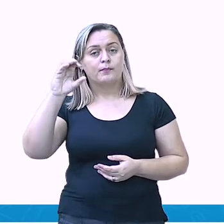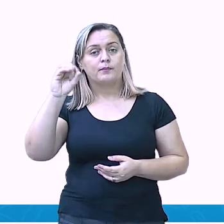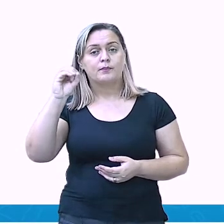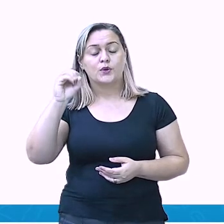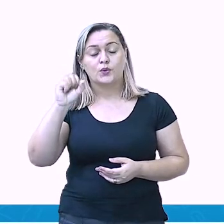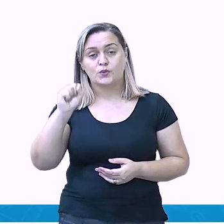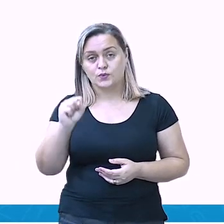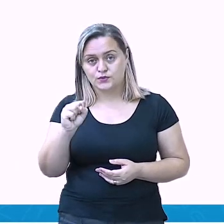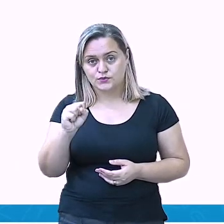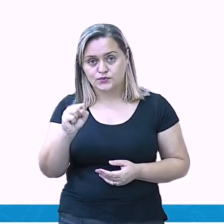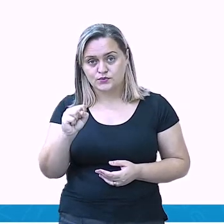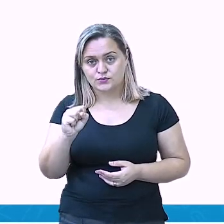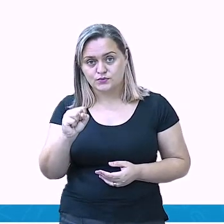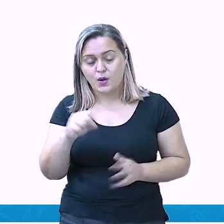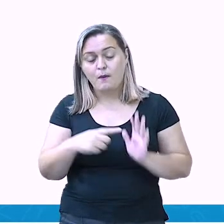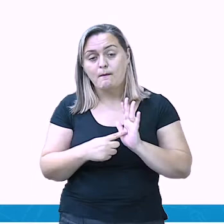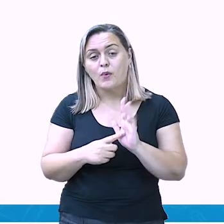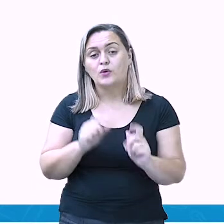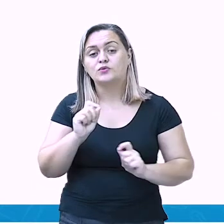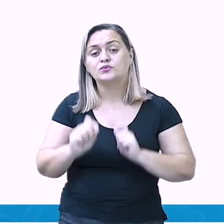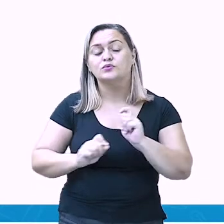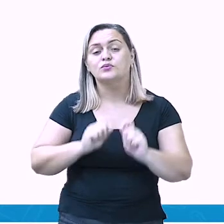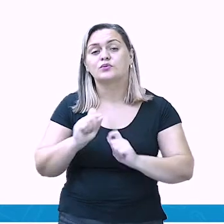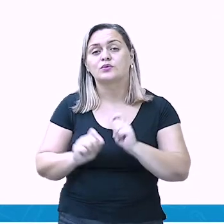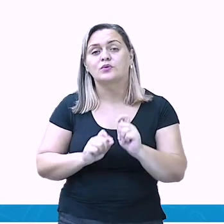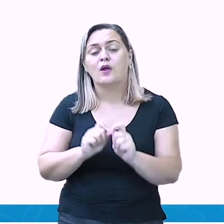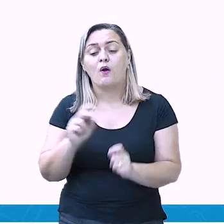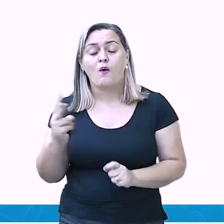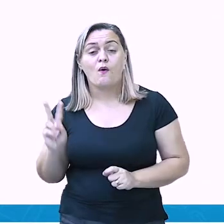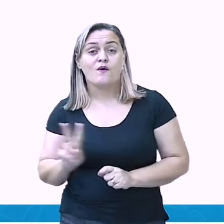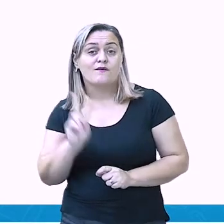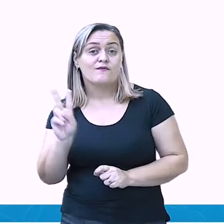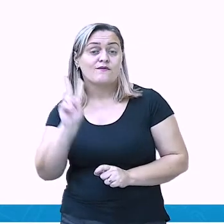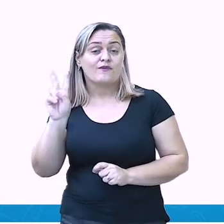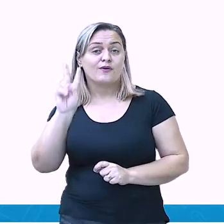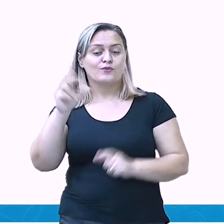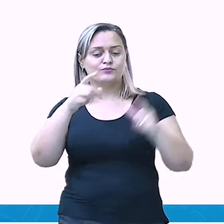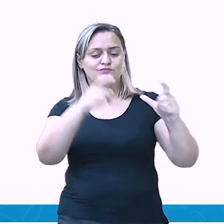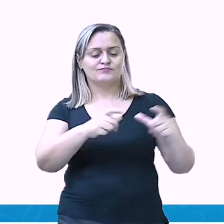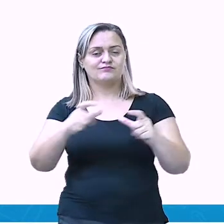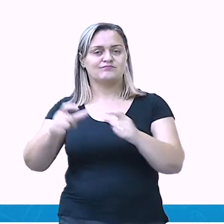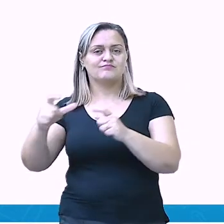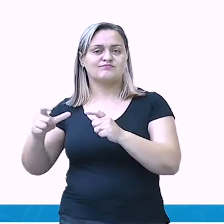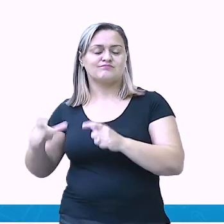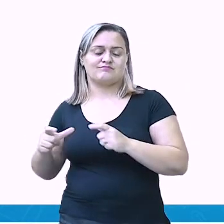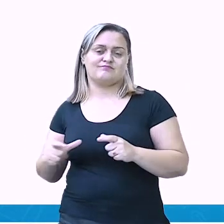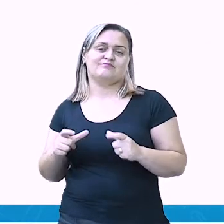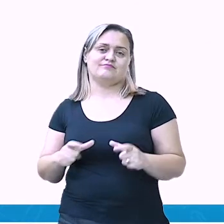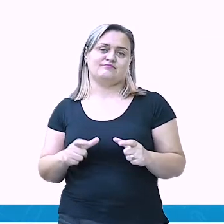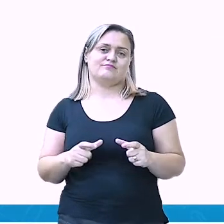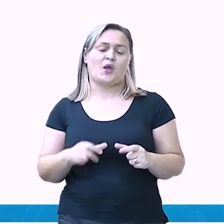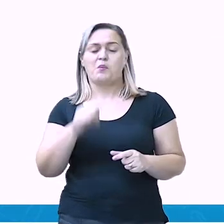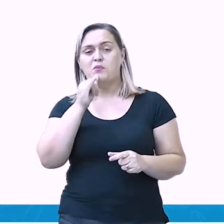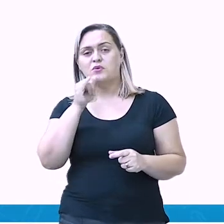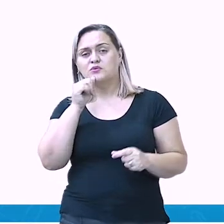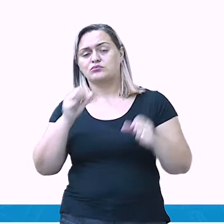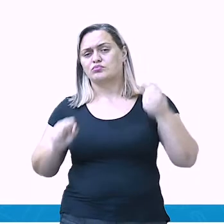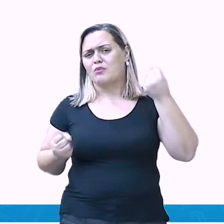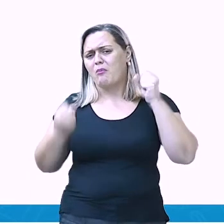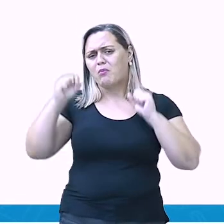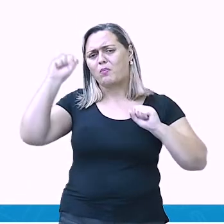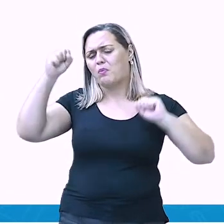uma determinada área, como a localização de recursos minerais, das indústrias e da